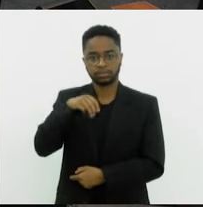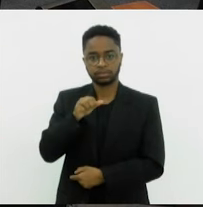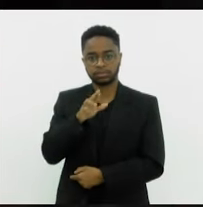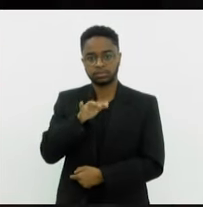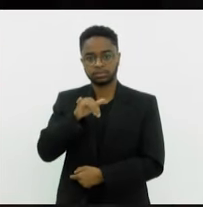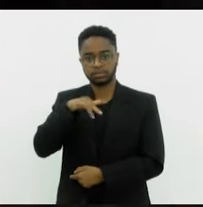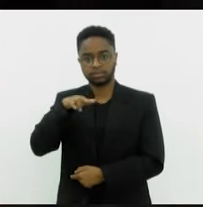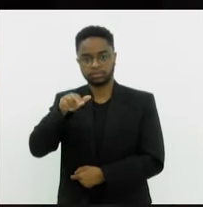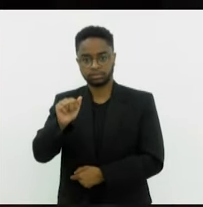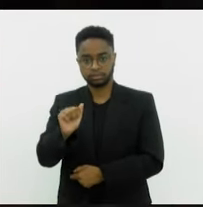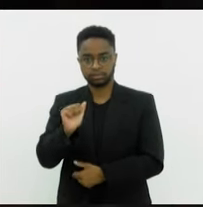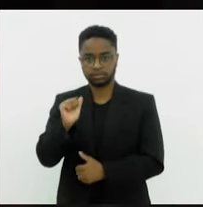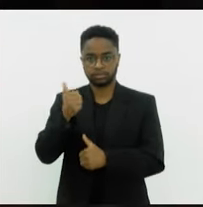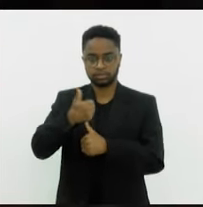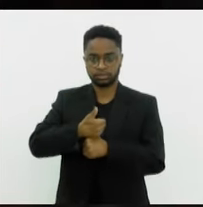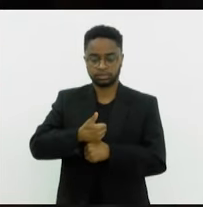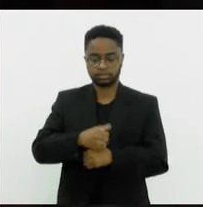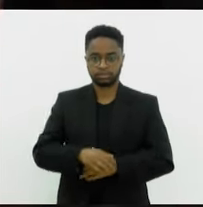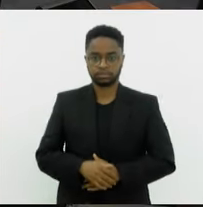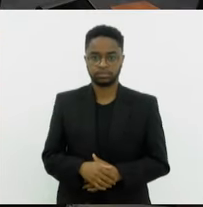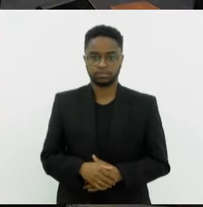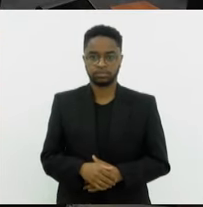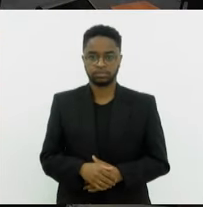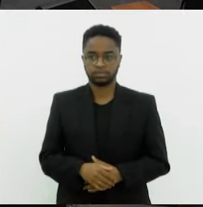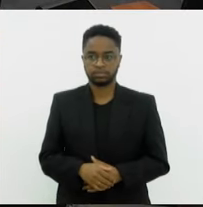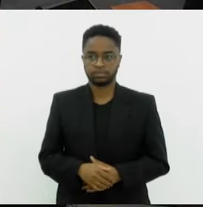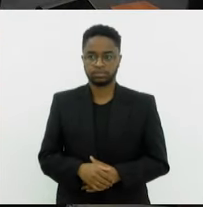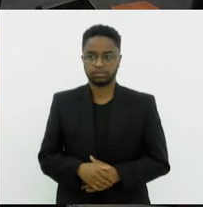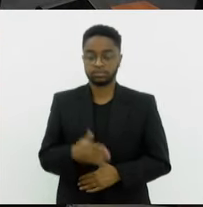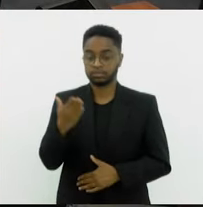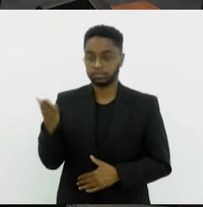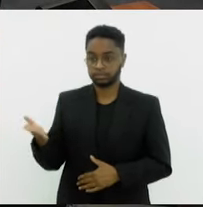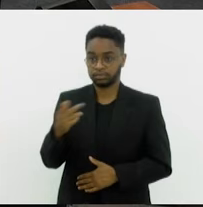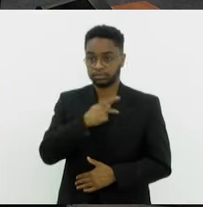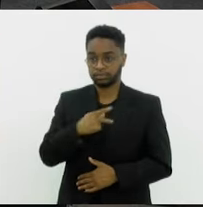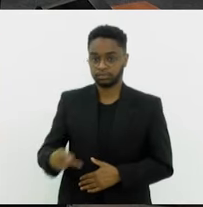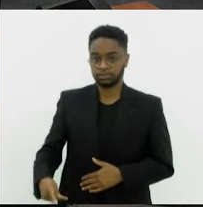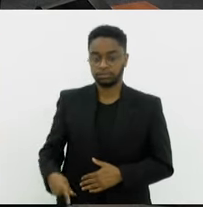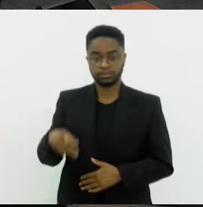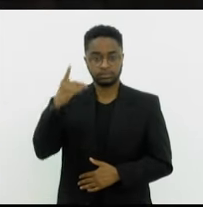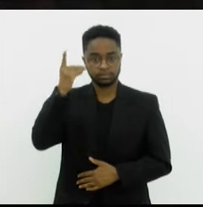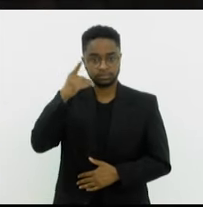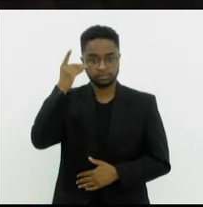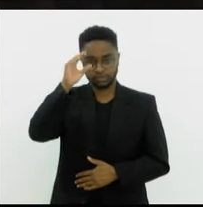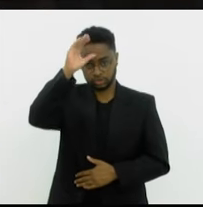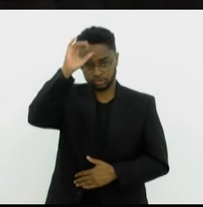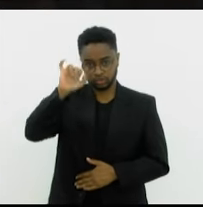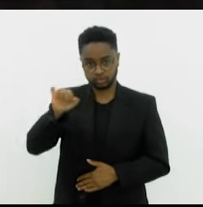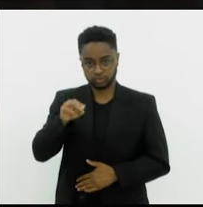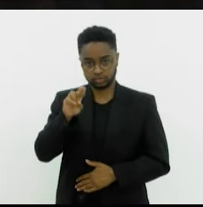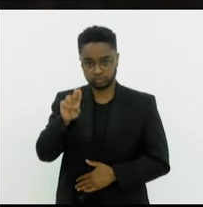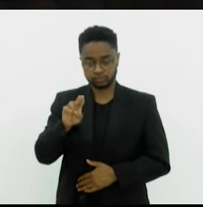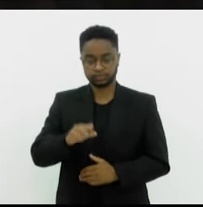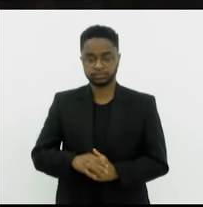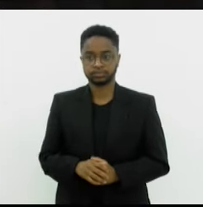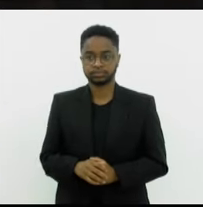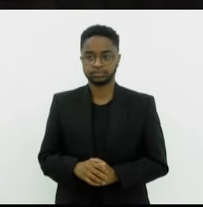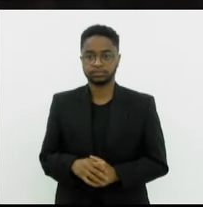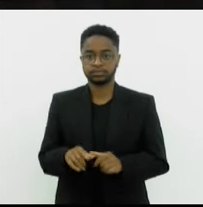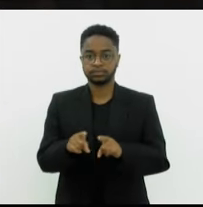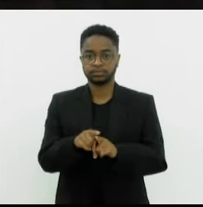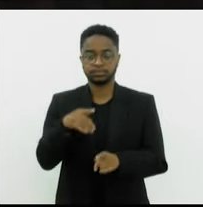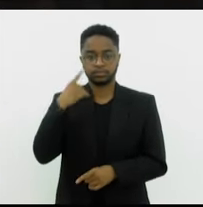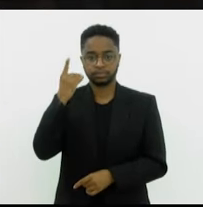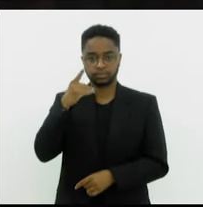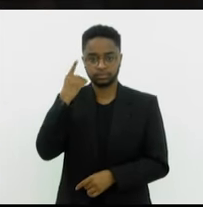MST, para assumir os trabalhos. Senhora presidente, deputada Tia Ju, senhor